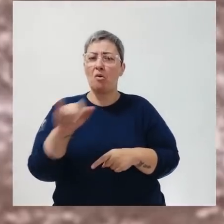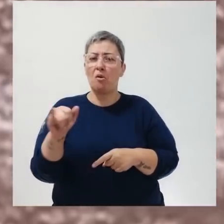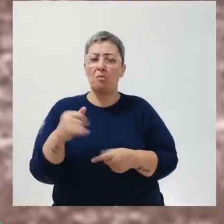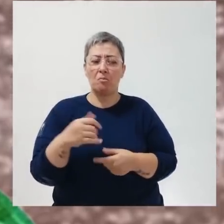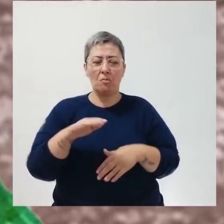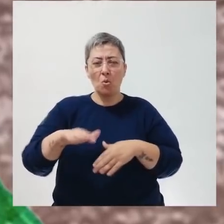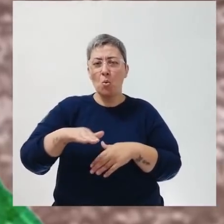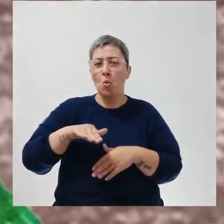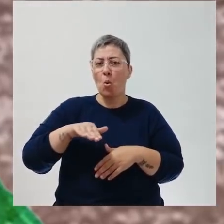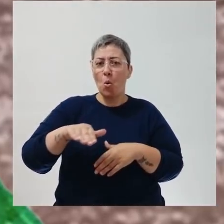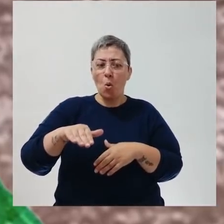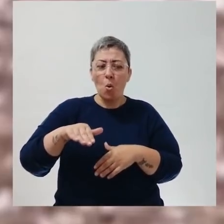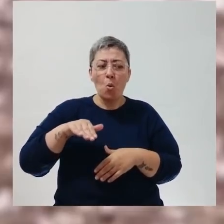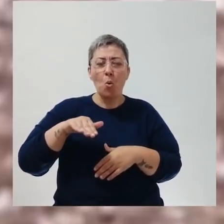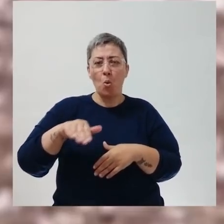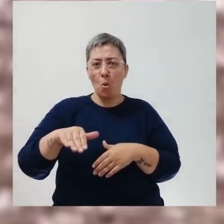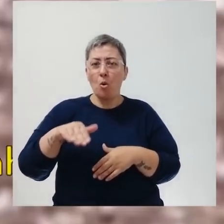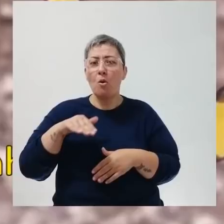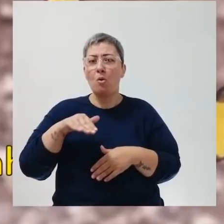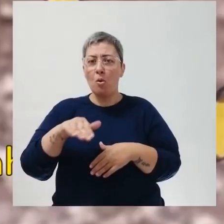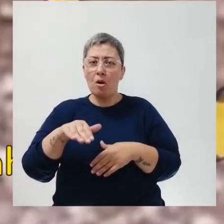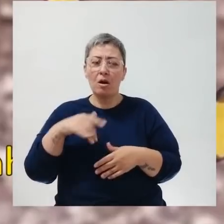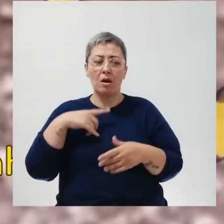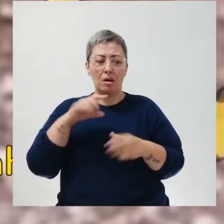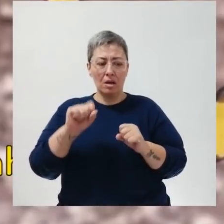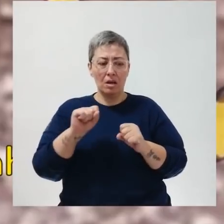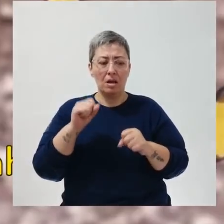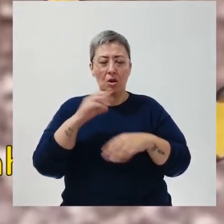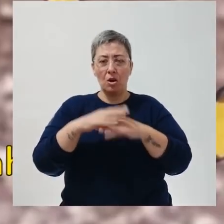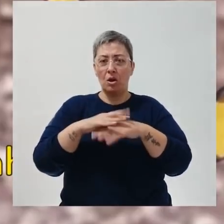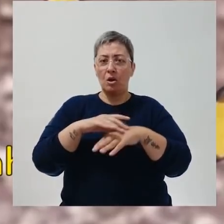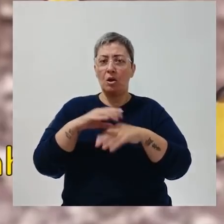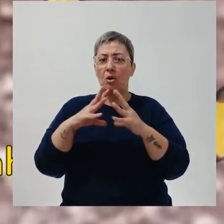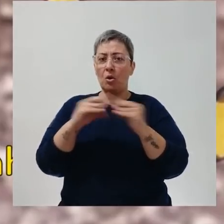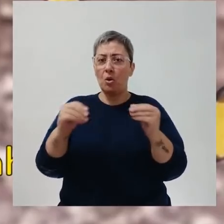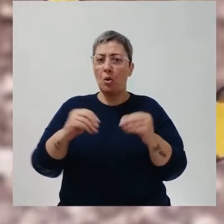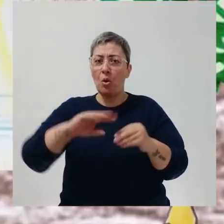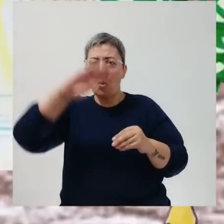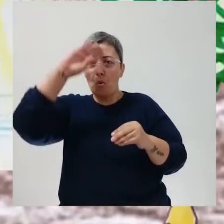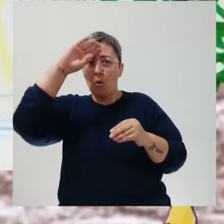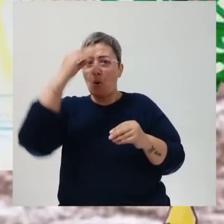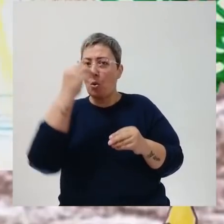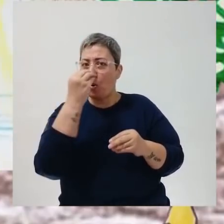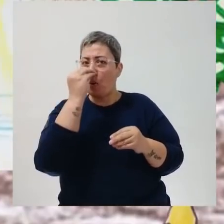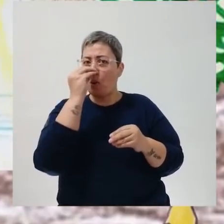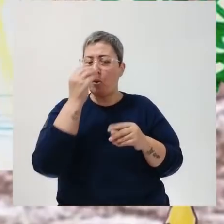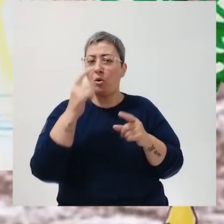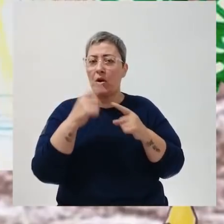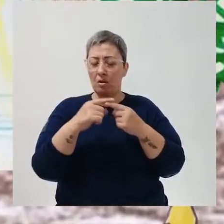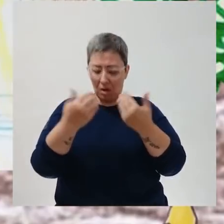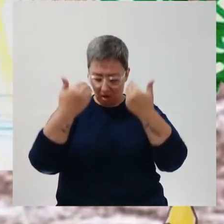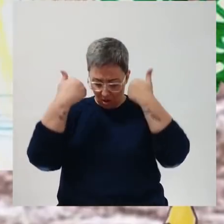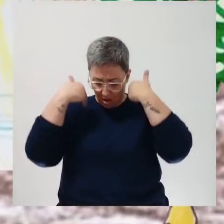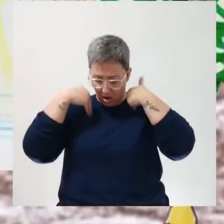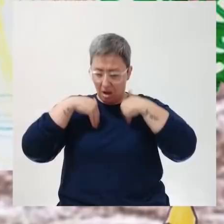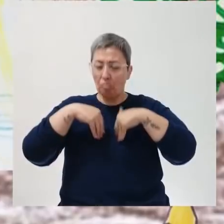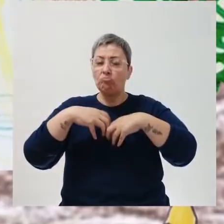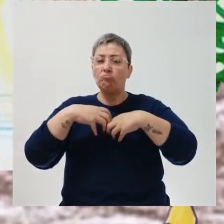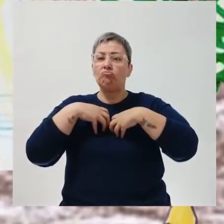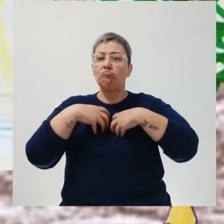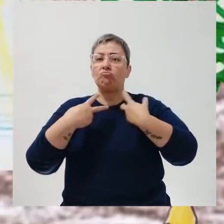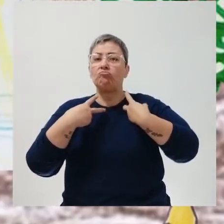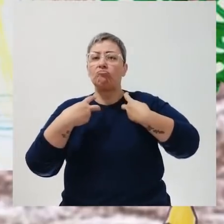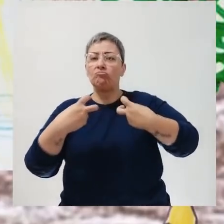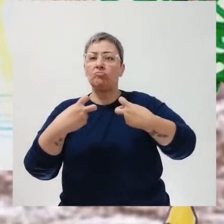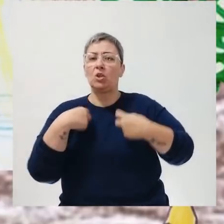eu vou vencer! Pois pra curar da febre do focinho, olhe dentro de você! Você